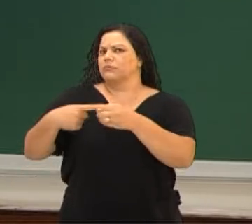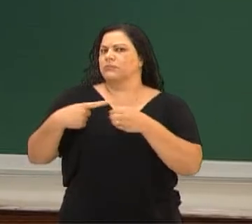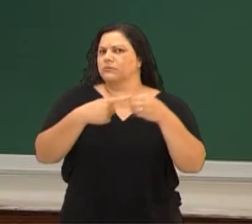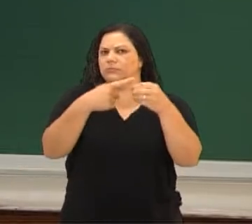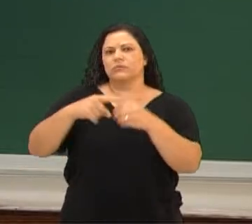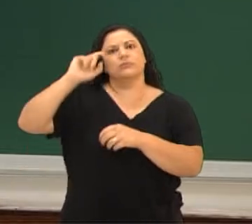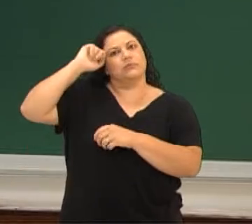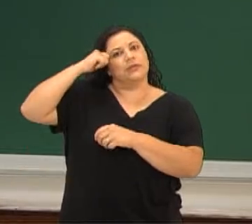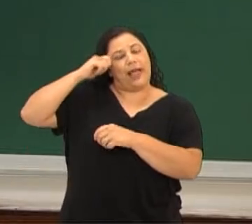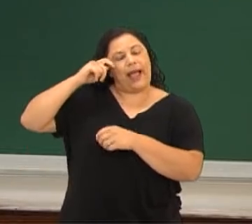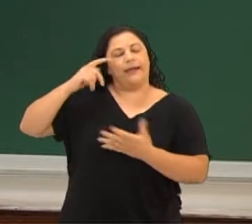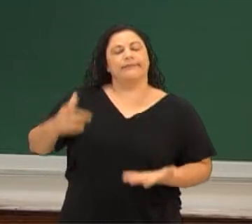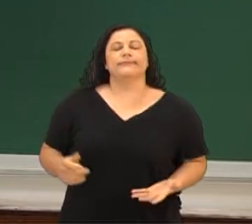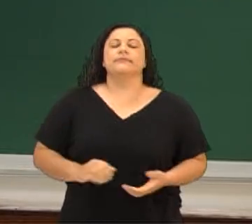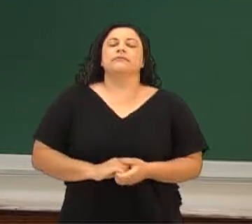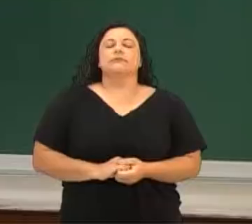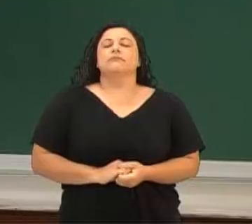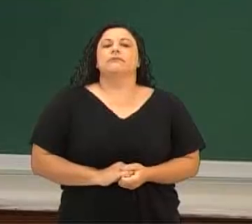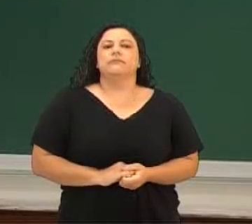cidades africanas.